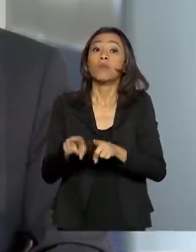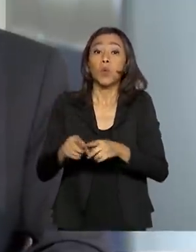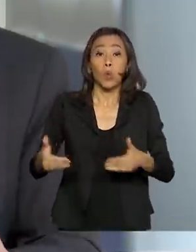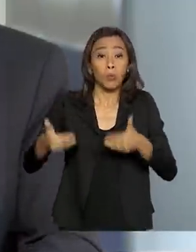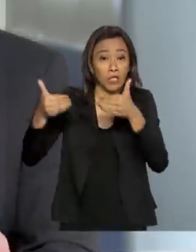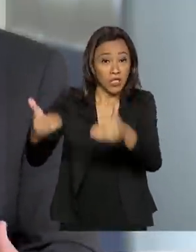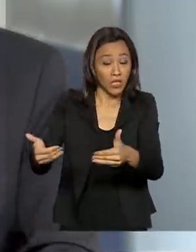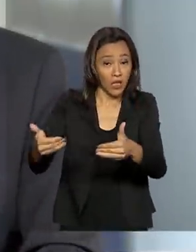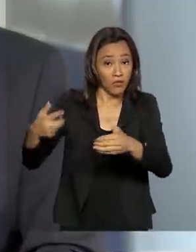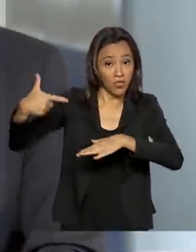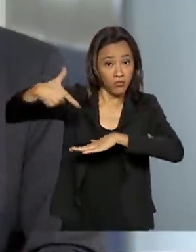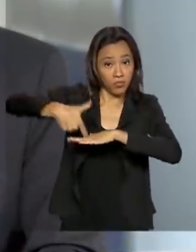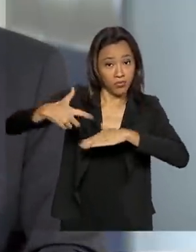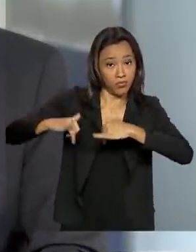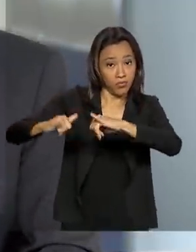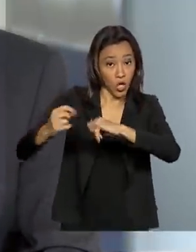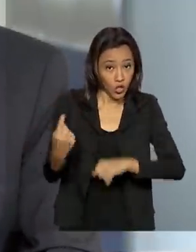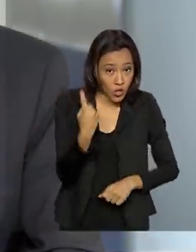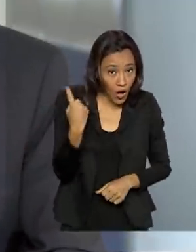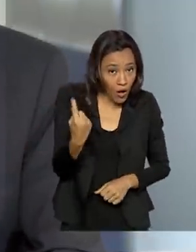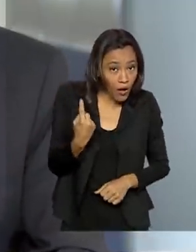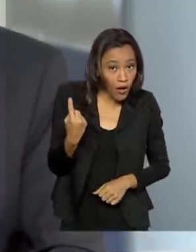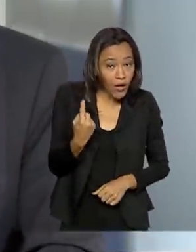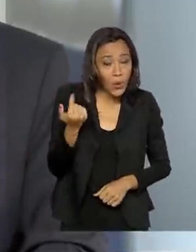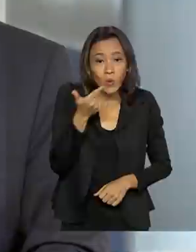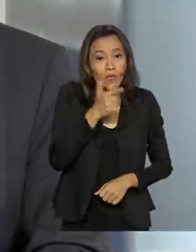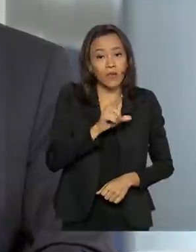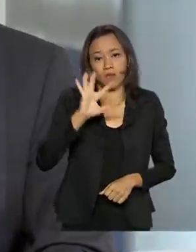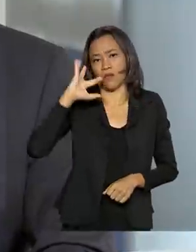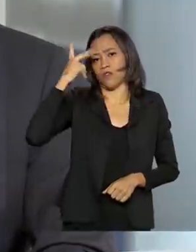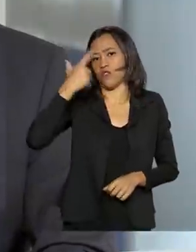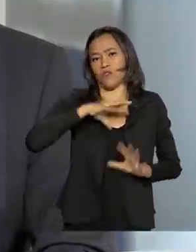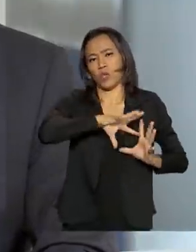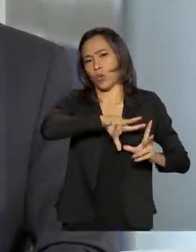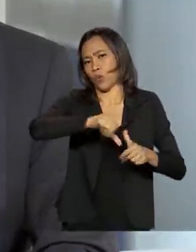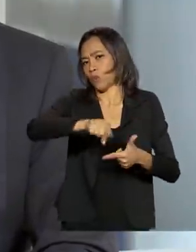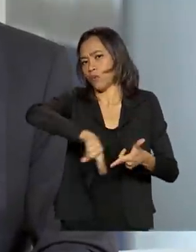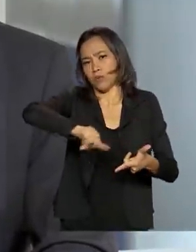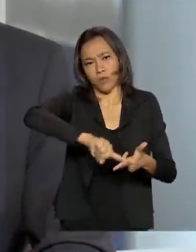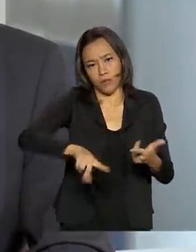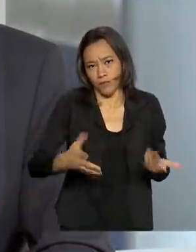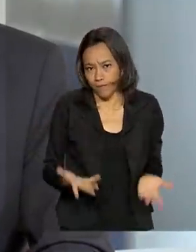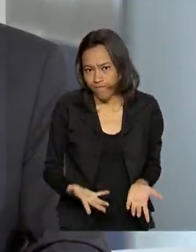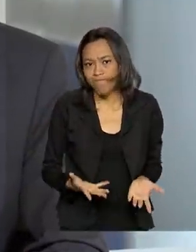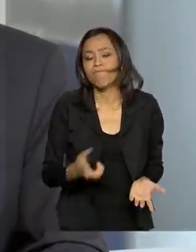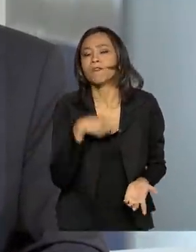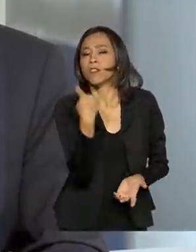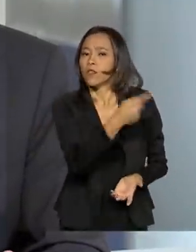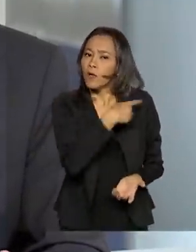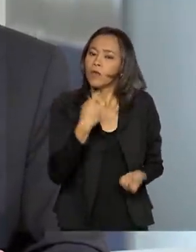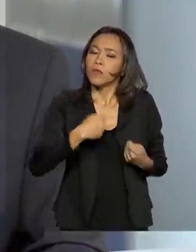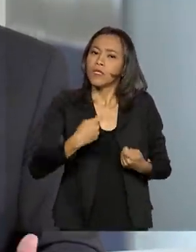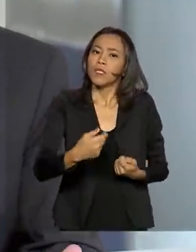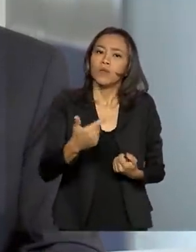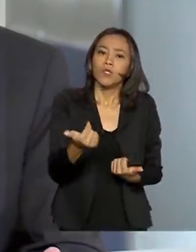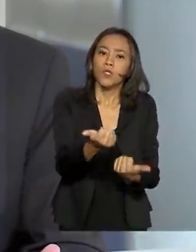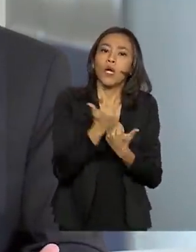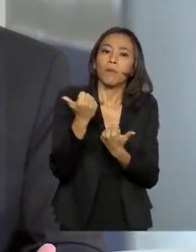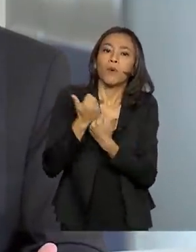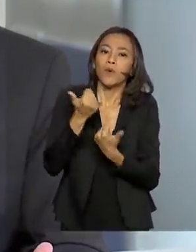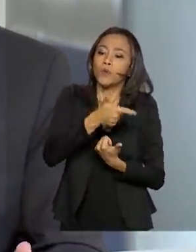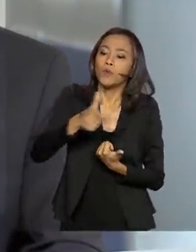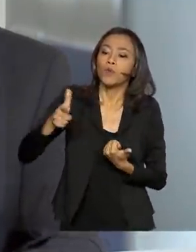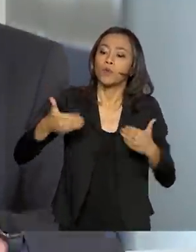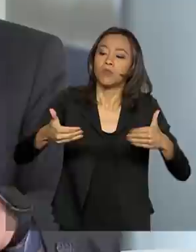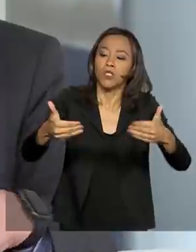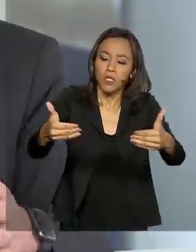sozinho, ele não pode resolver todos os problemas do setor. E nós precisamos dos outros ministérios, estamos